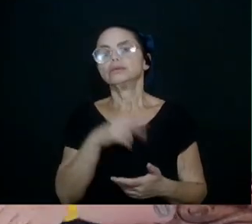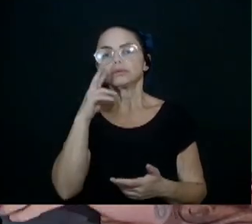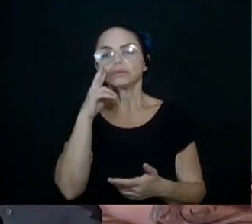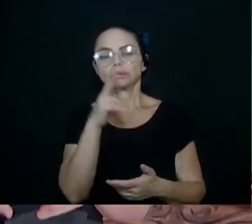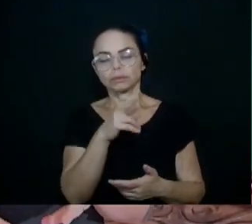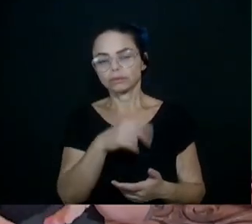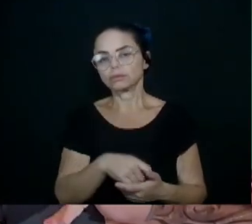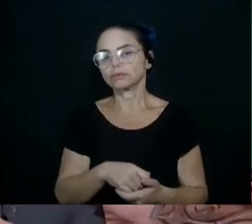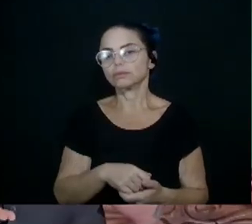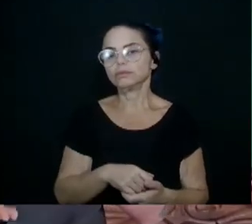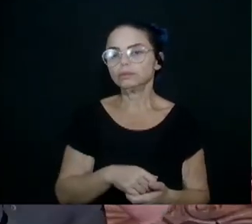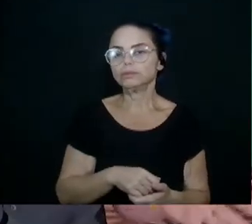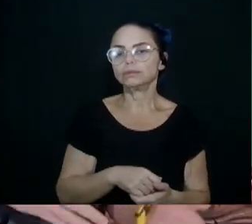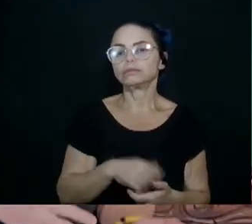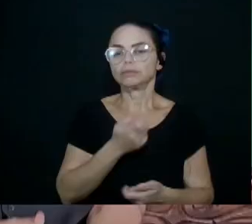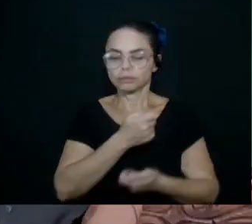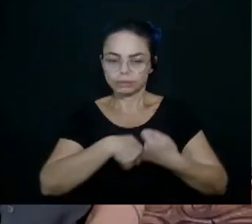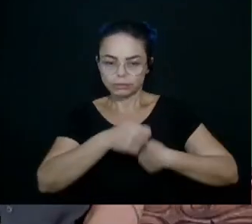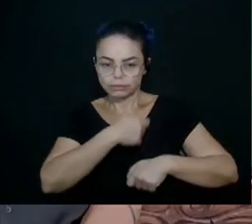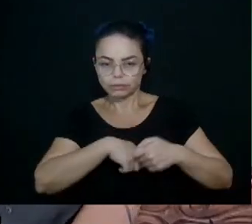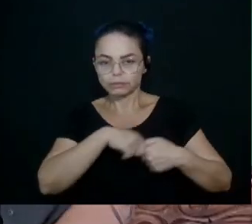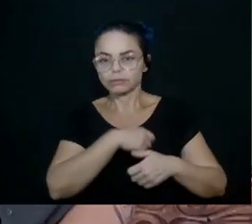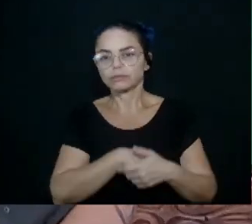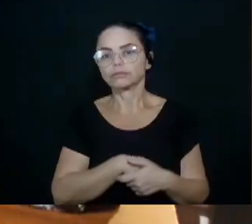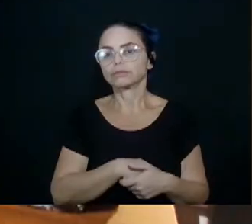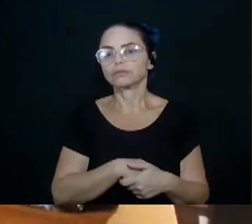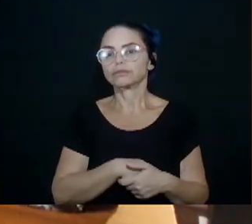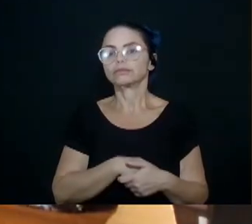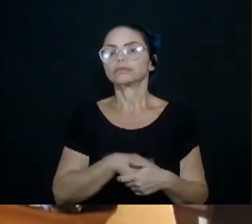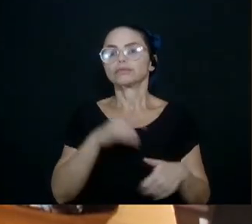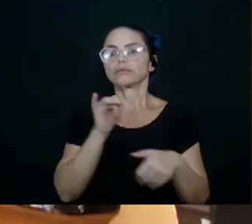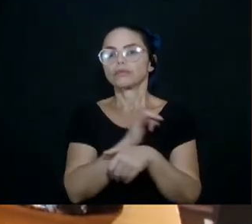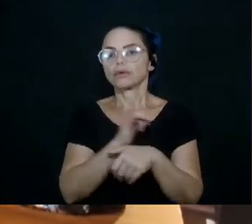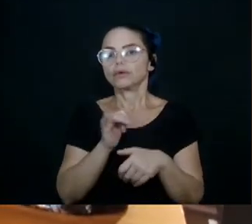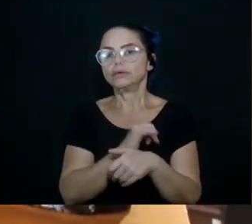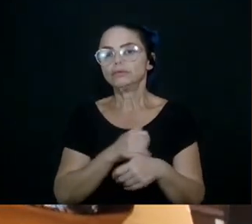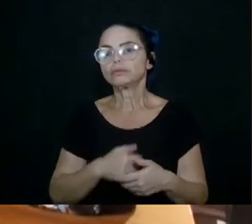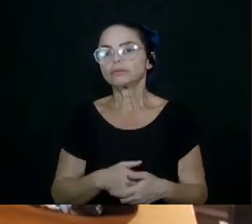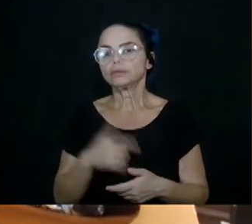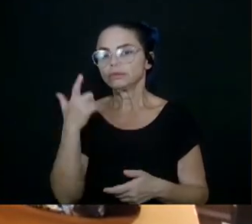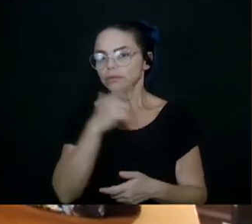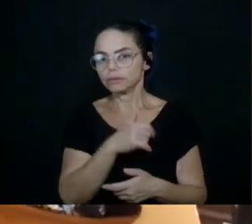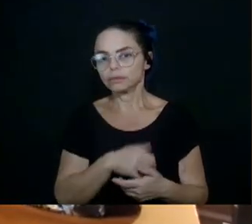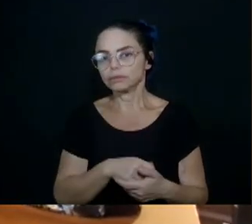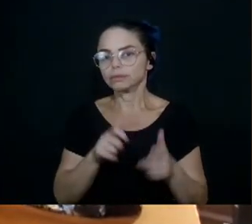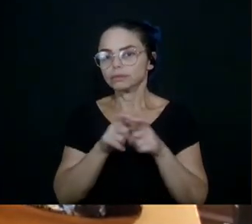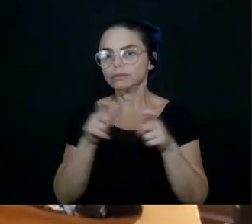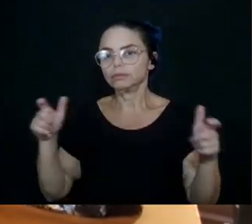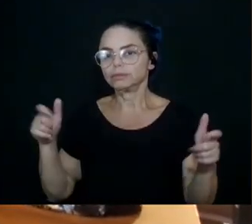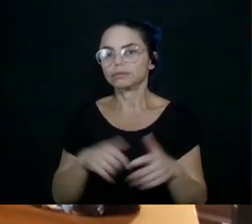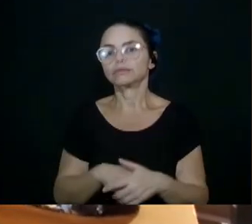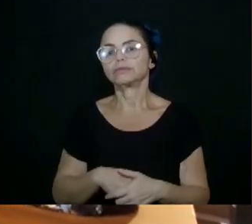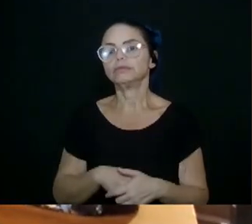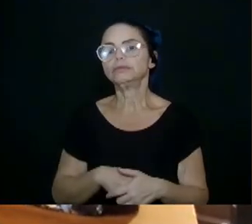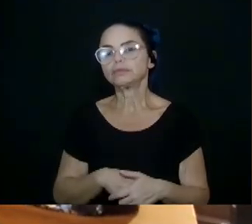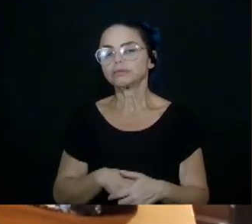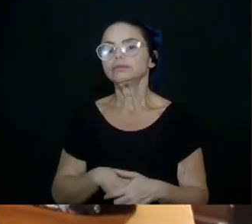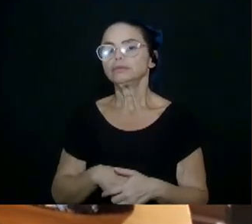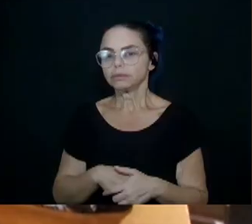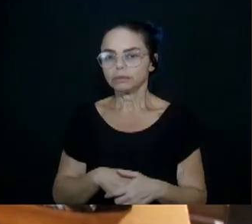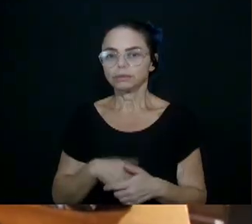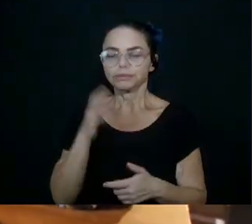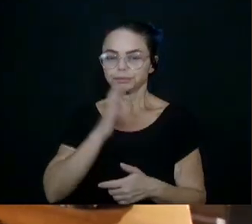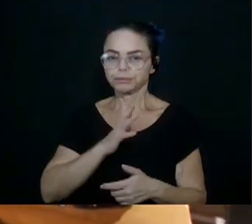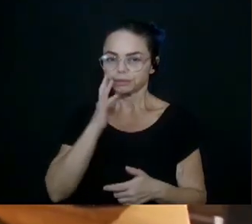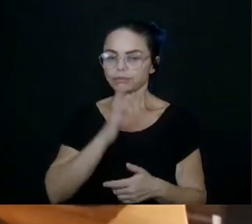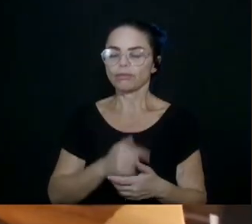a parte administrativa e um pouco mais da estratégia, você consegue ampliar isso de uma maneira um pouco mais